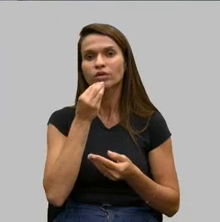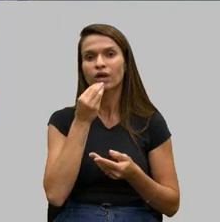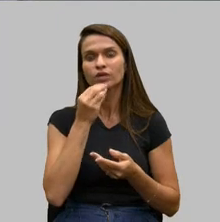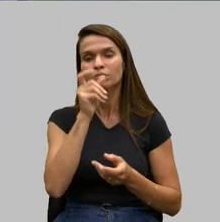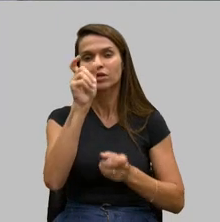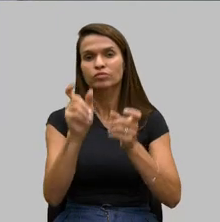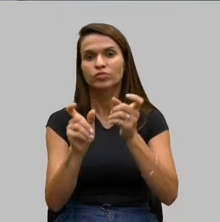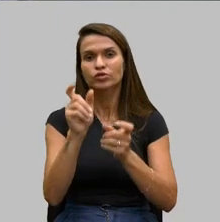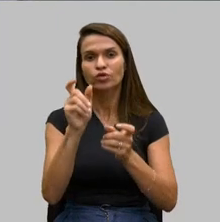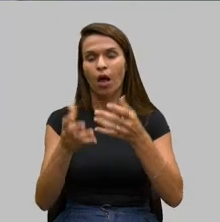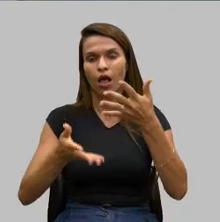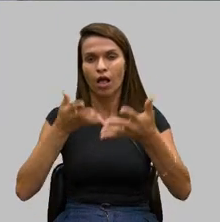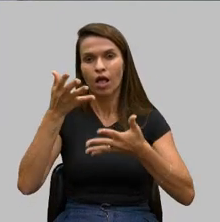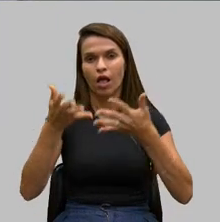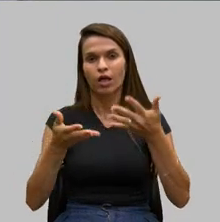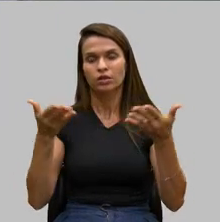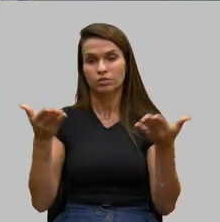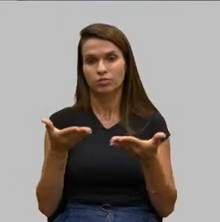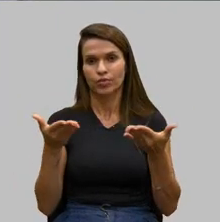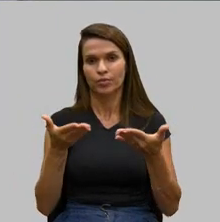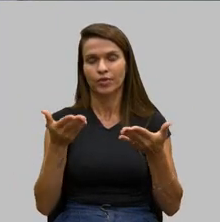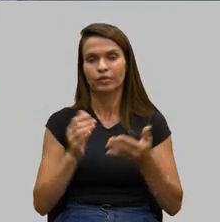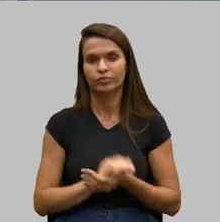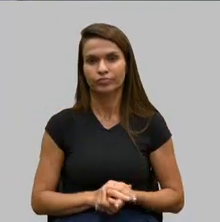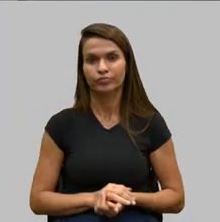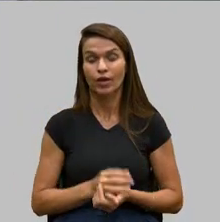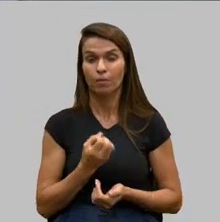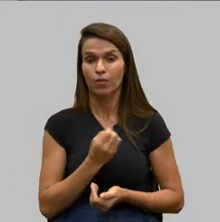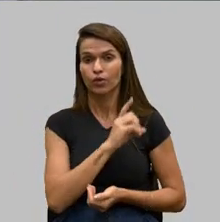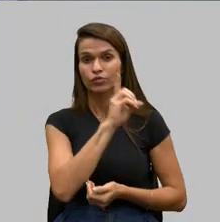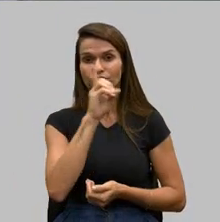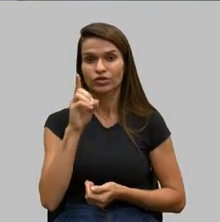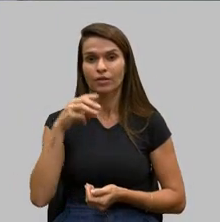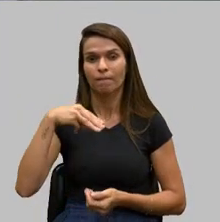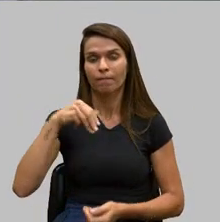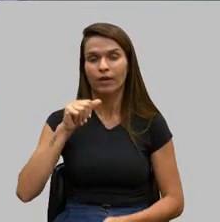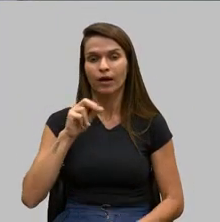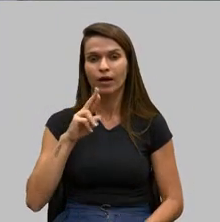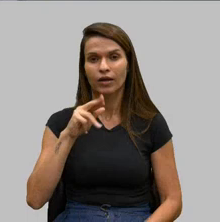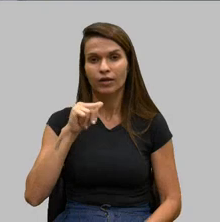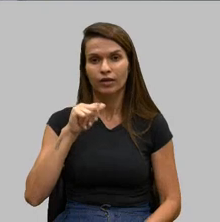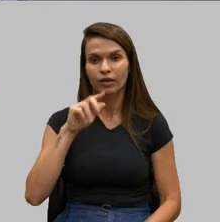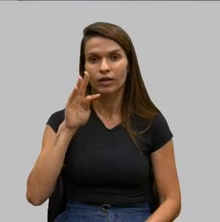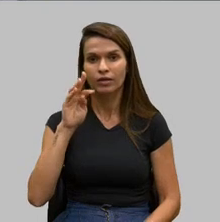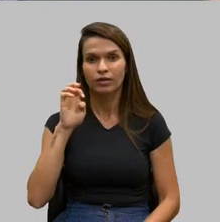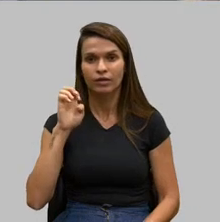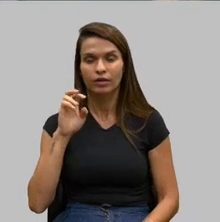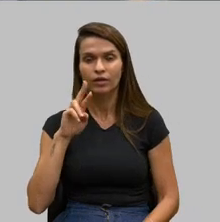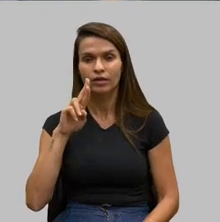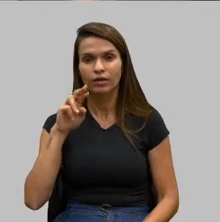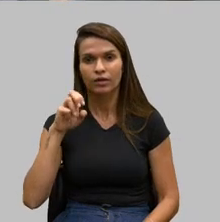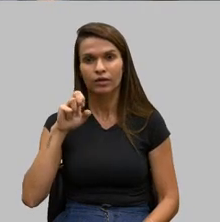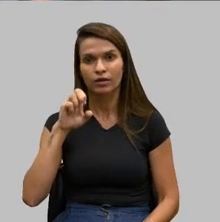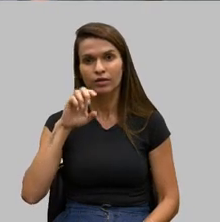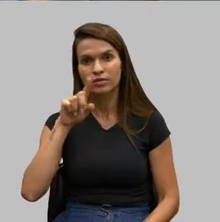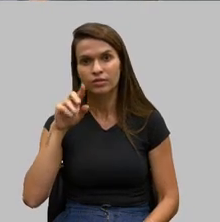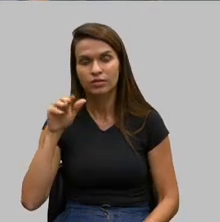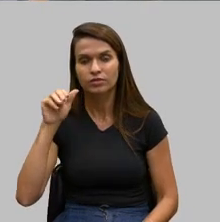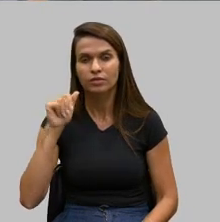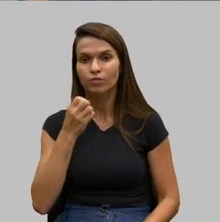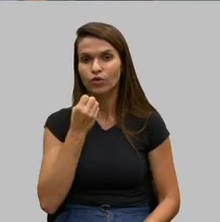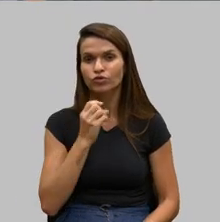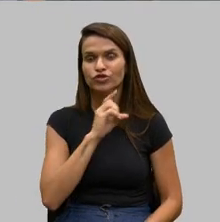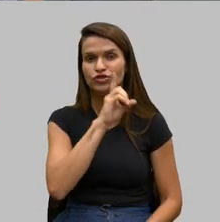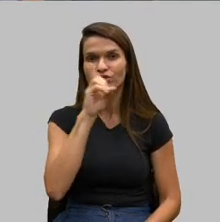e nesse momento e Bom dia Maria Teresa bom dia a todos e todas eh Deputado Rodrigo